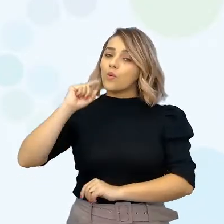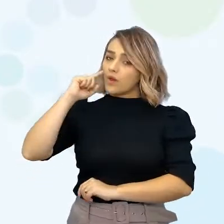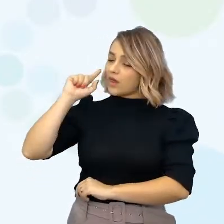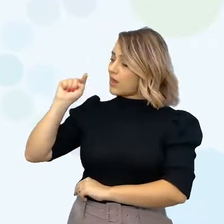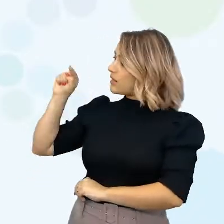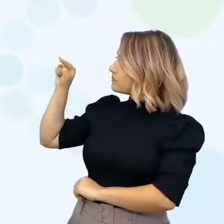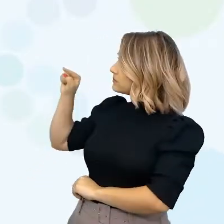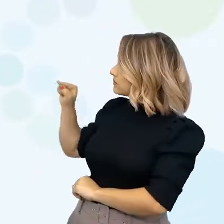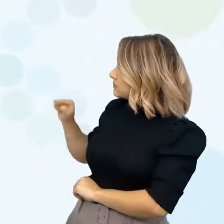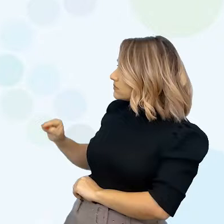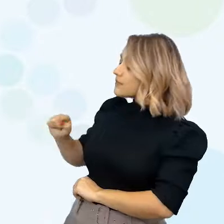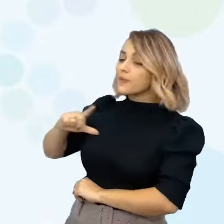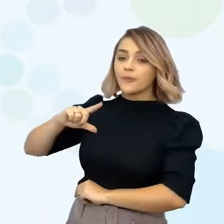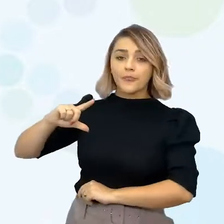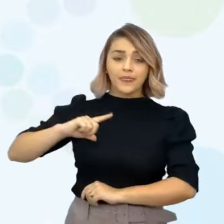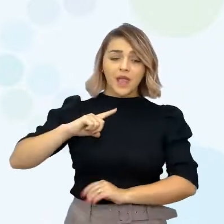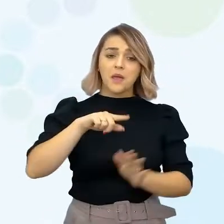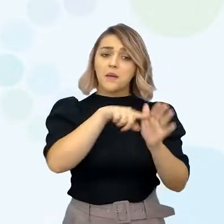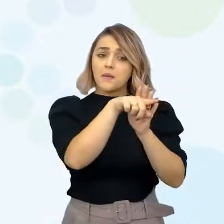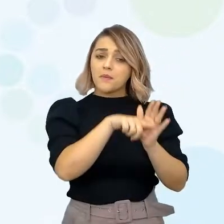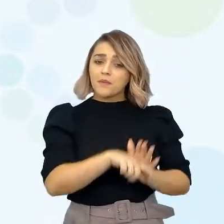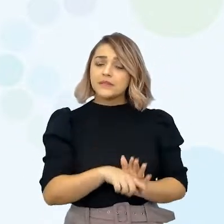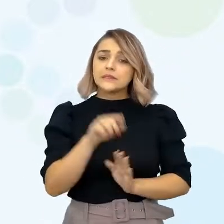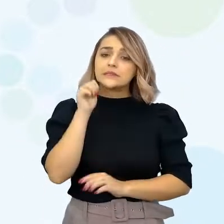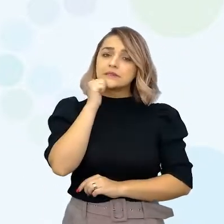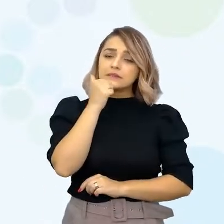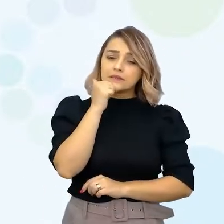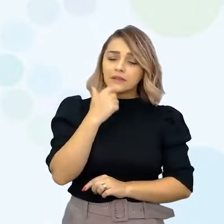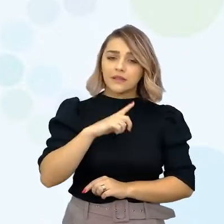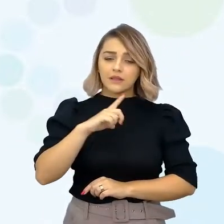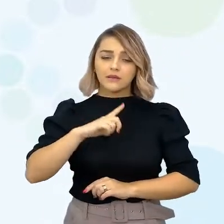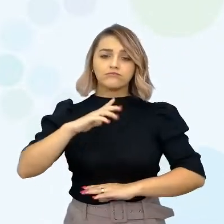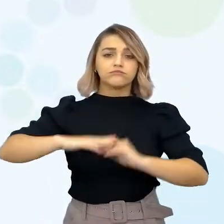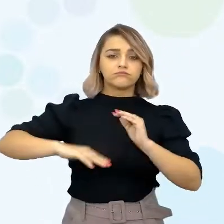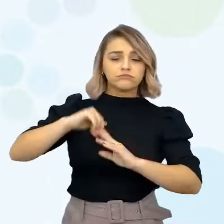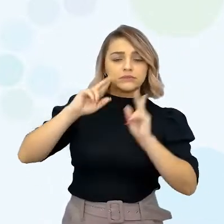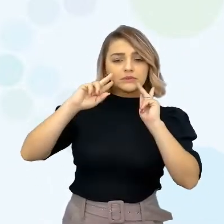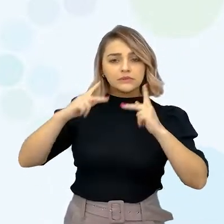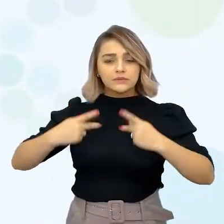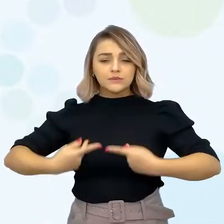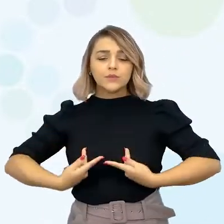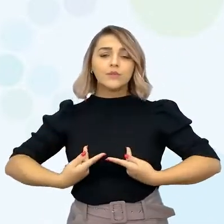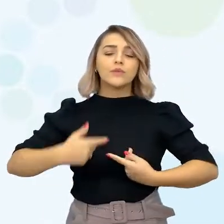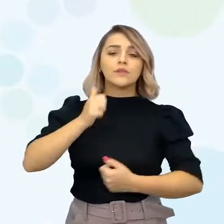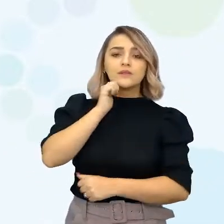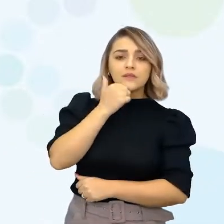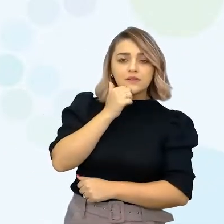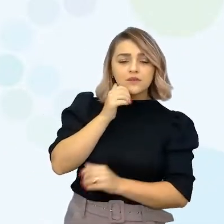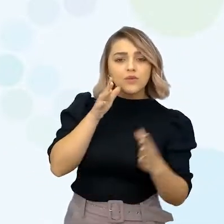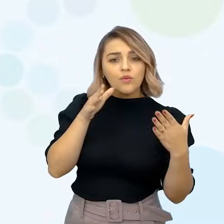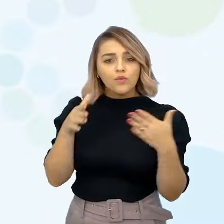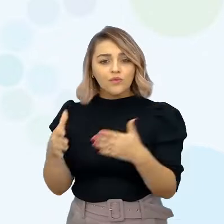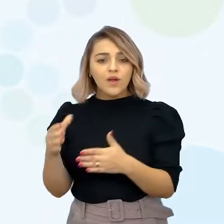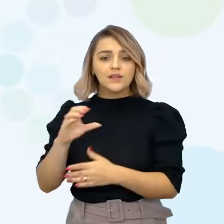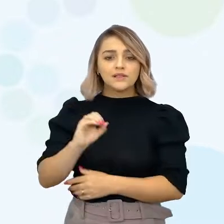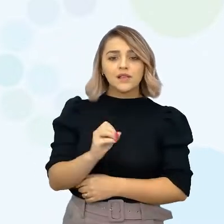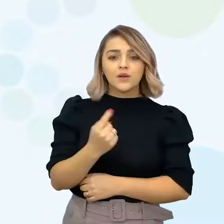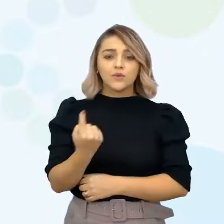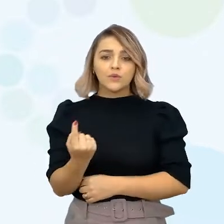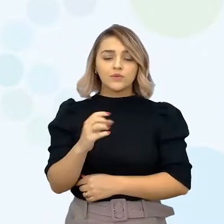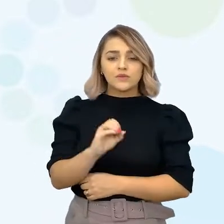parte da investigação científica, habilidades de ciências humanas, sociais aplicadas 01,